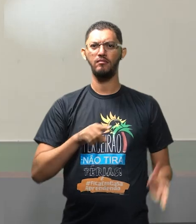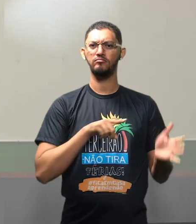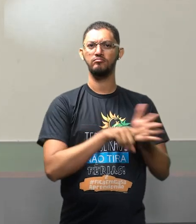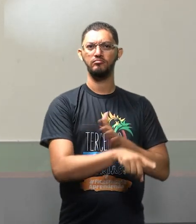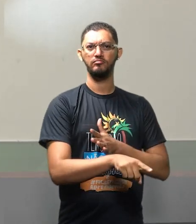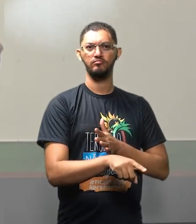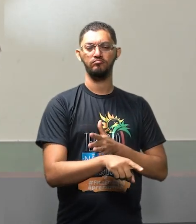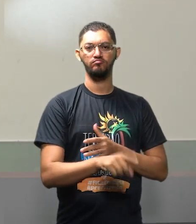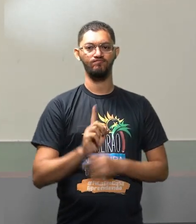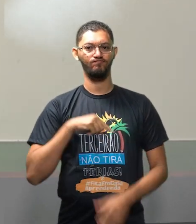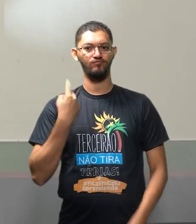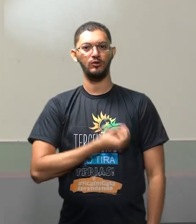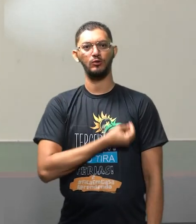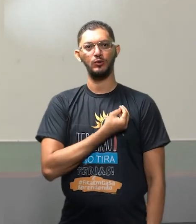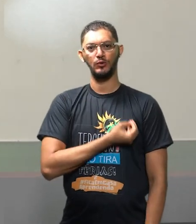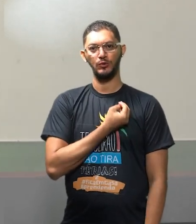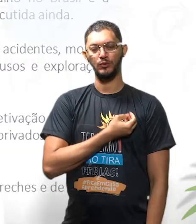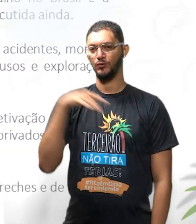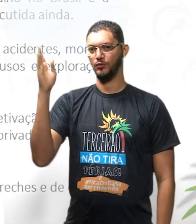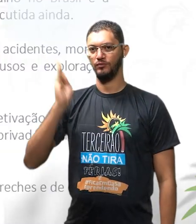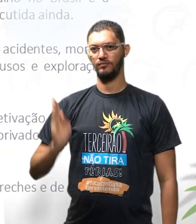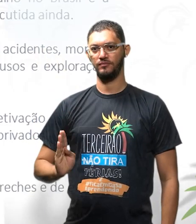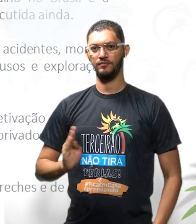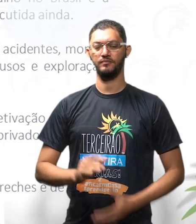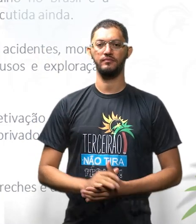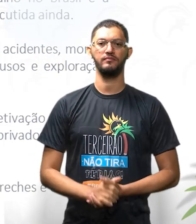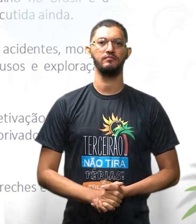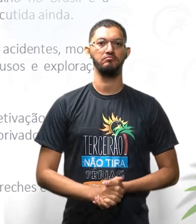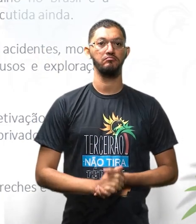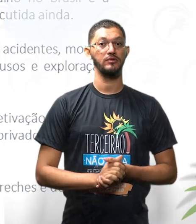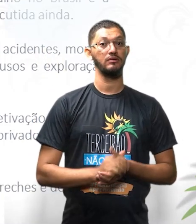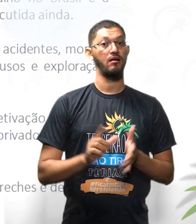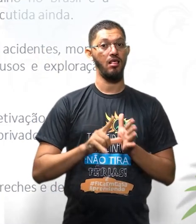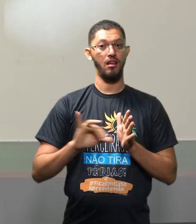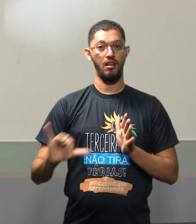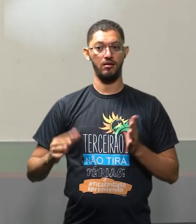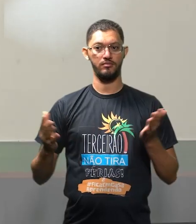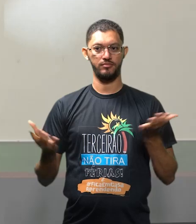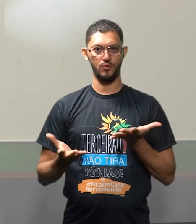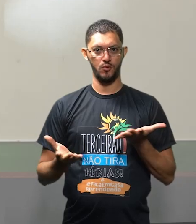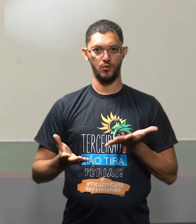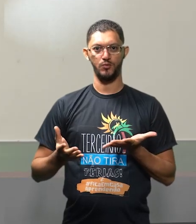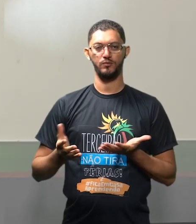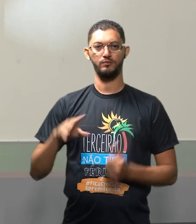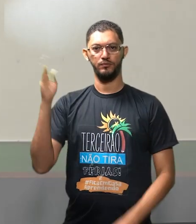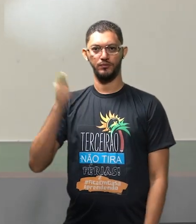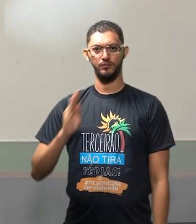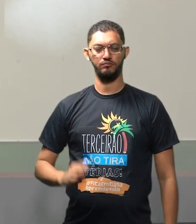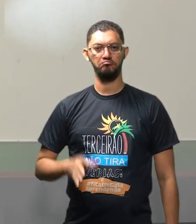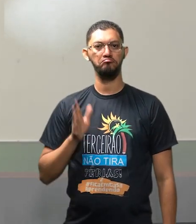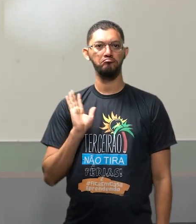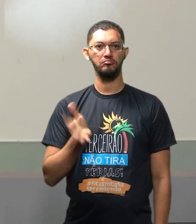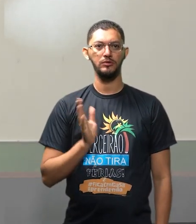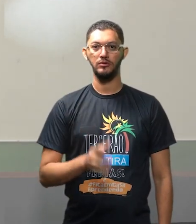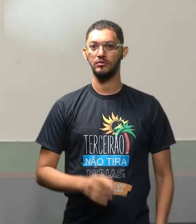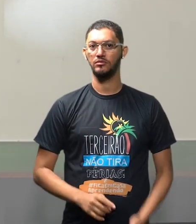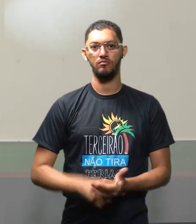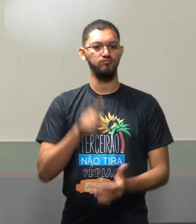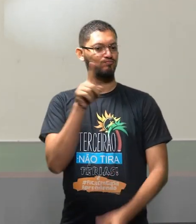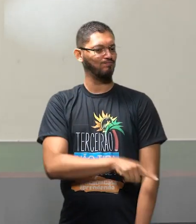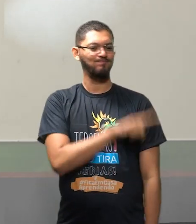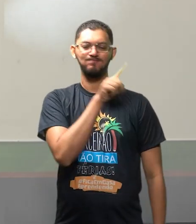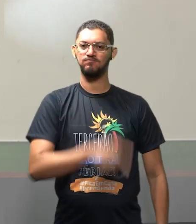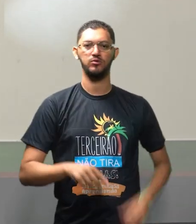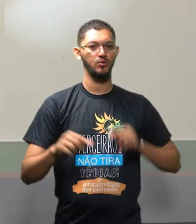trata sobre a nossa realidade nacional. E a legislação vigente no Brasil, que, como a gente falou, proíbe o